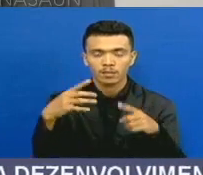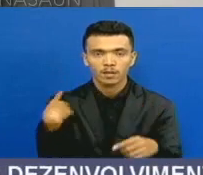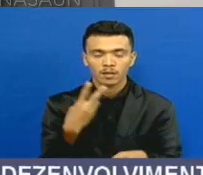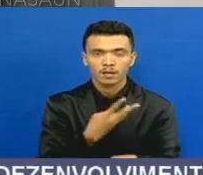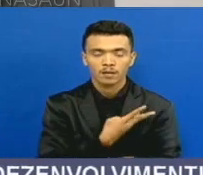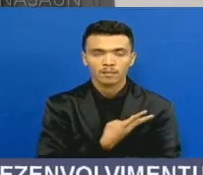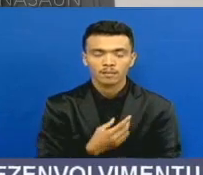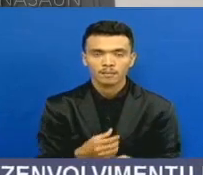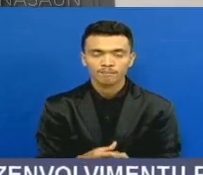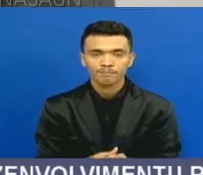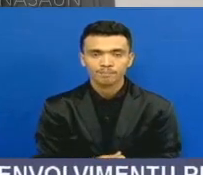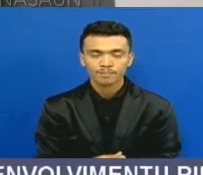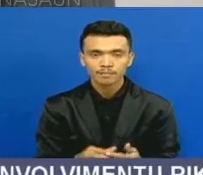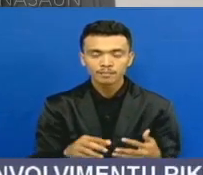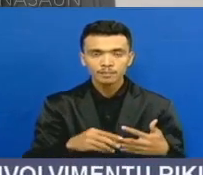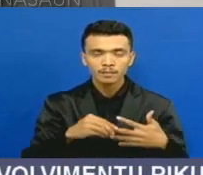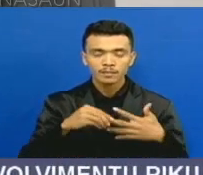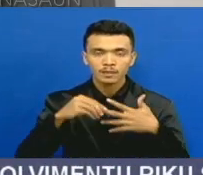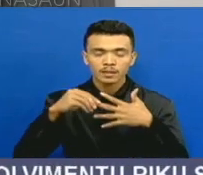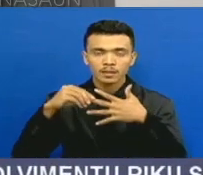liu baami li liu